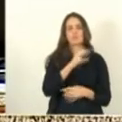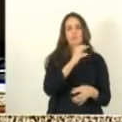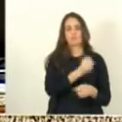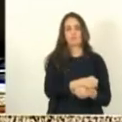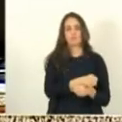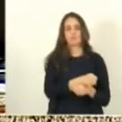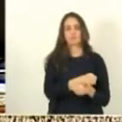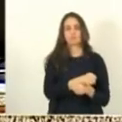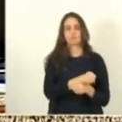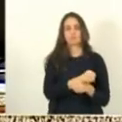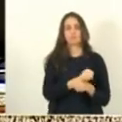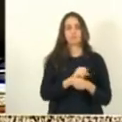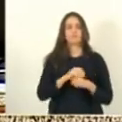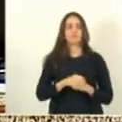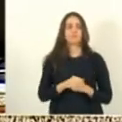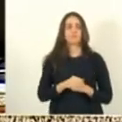totalizando,